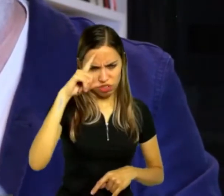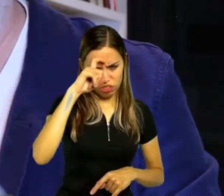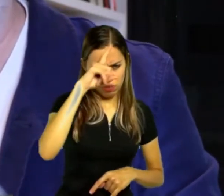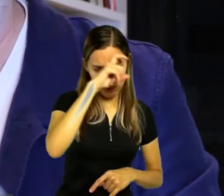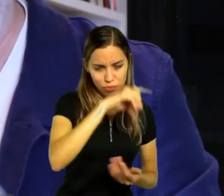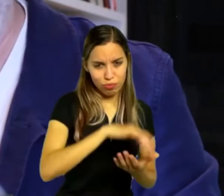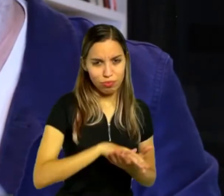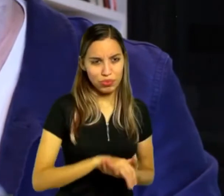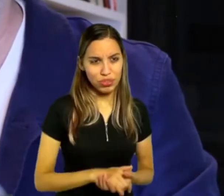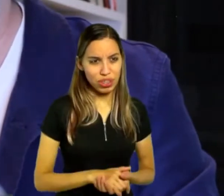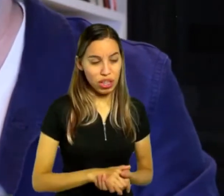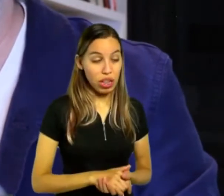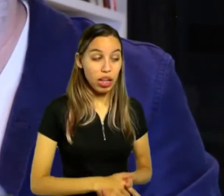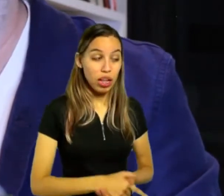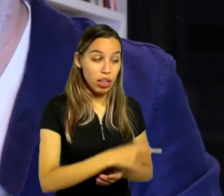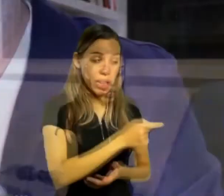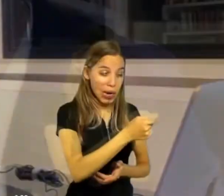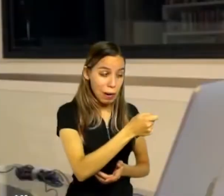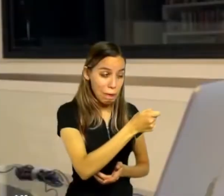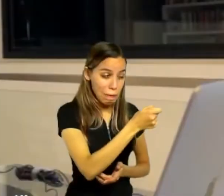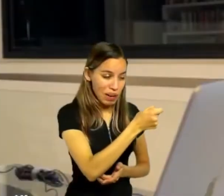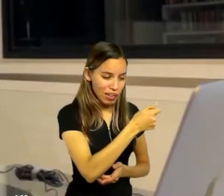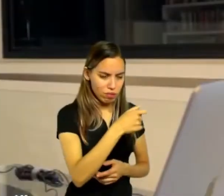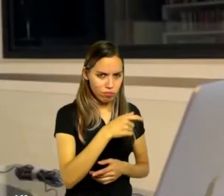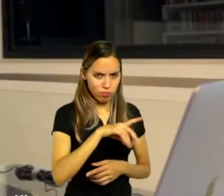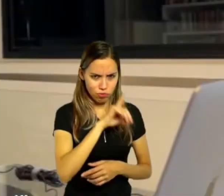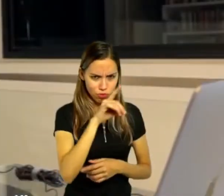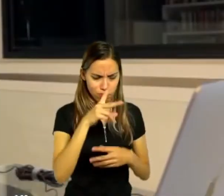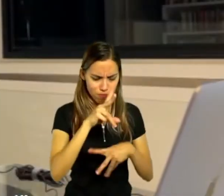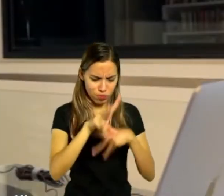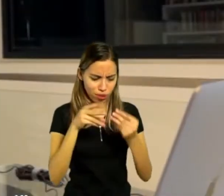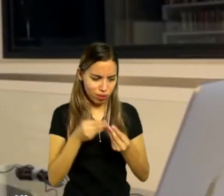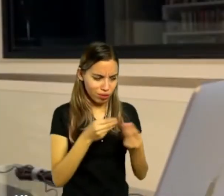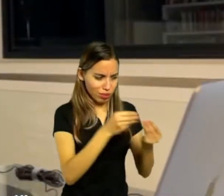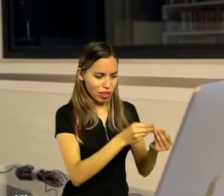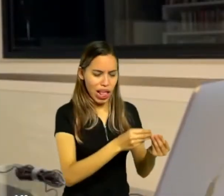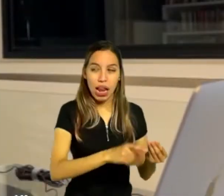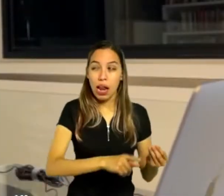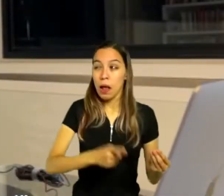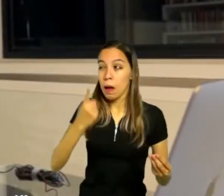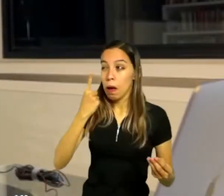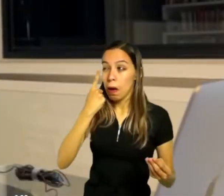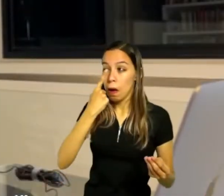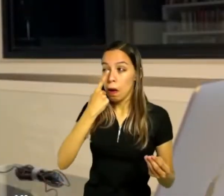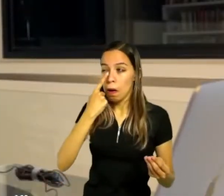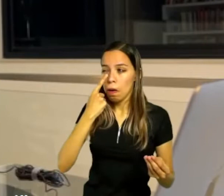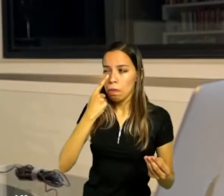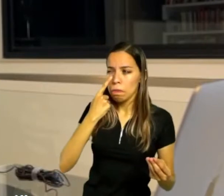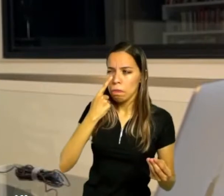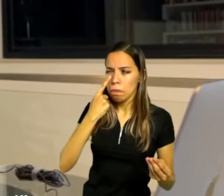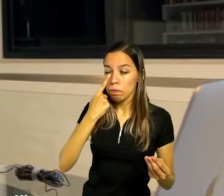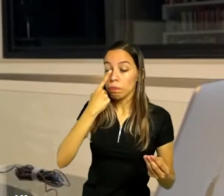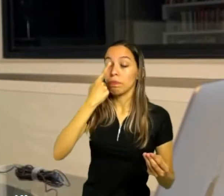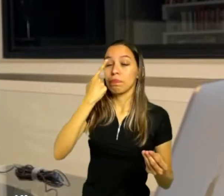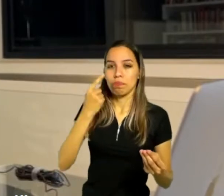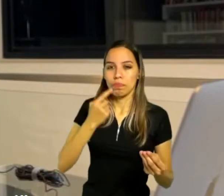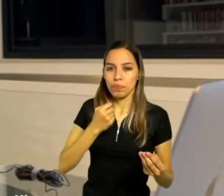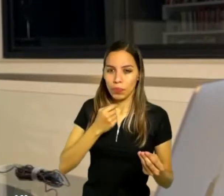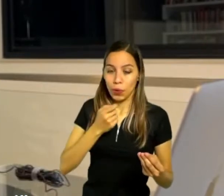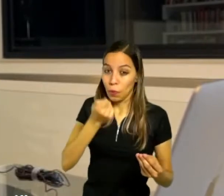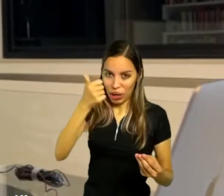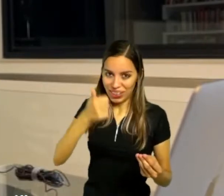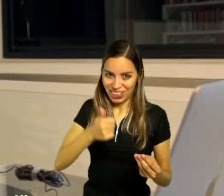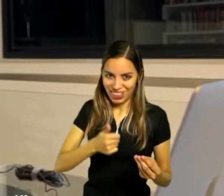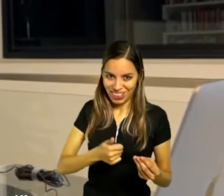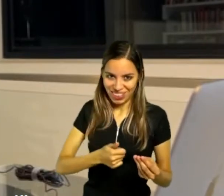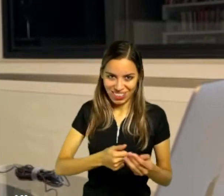quase que saiu uma lágrima. Eu acho que saiu uma lágrima e ele escondeu. Foi o dia que eu dei uma primeira edição do Grande